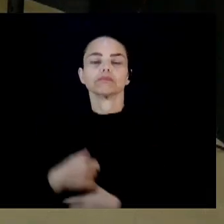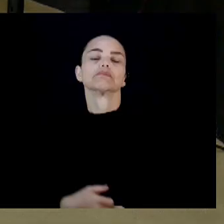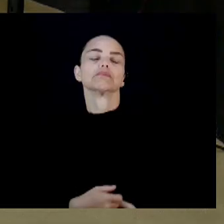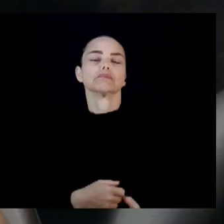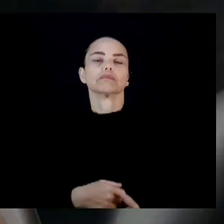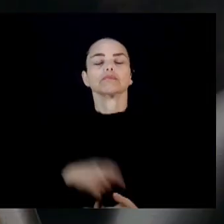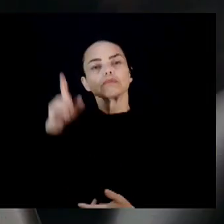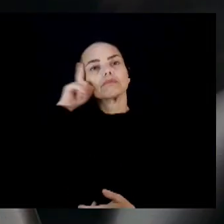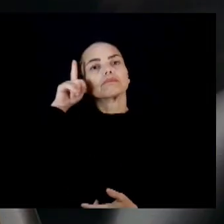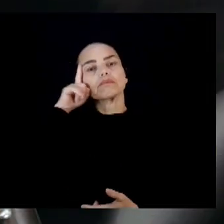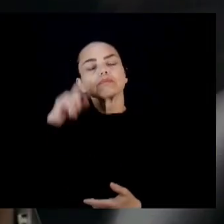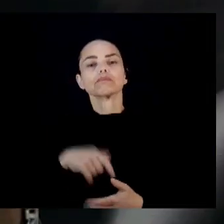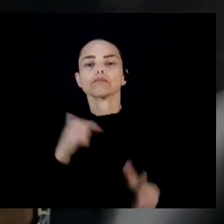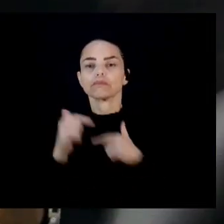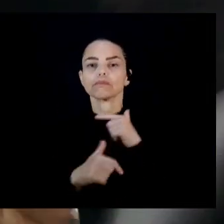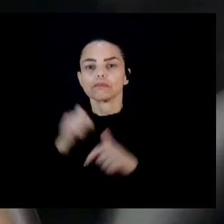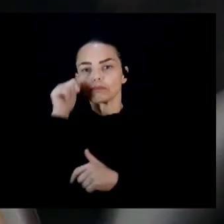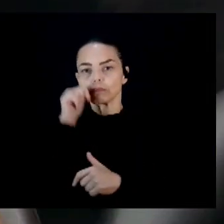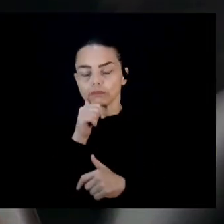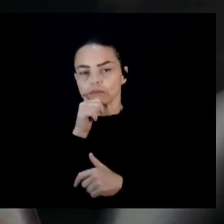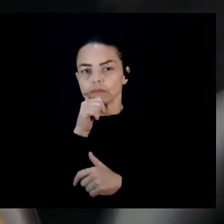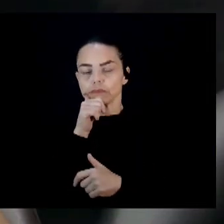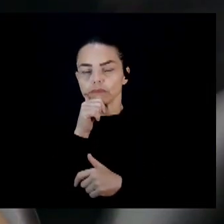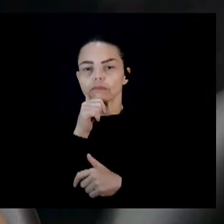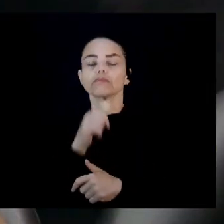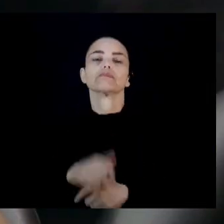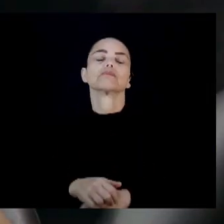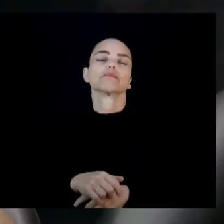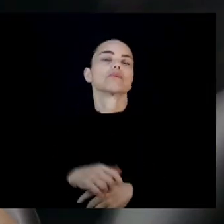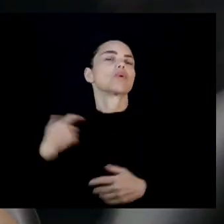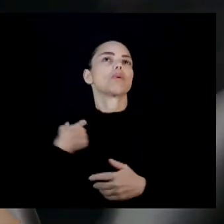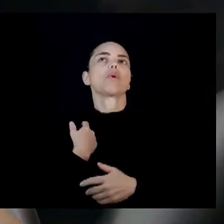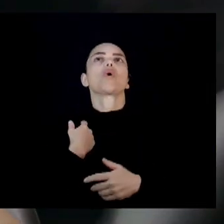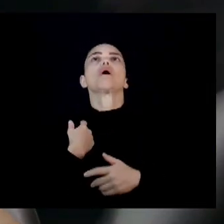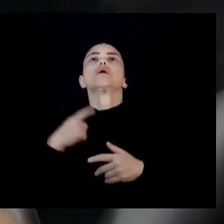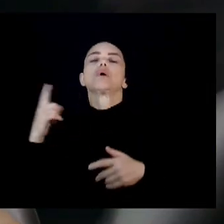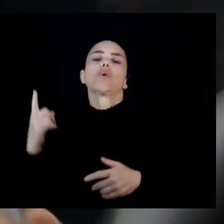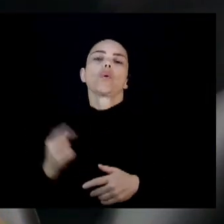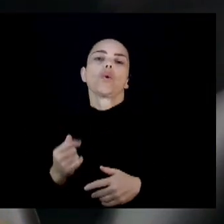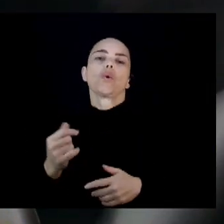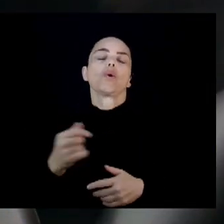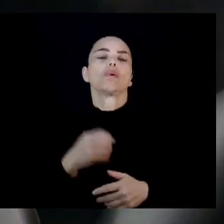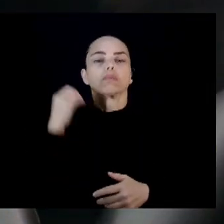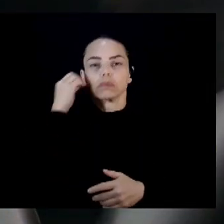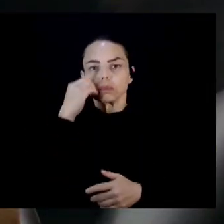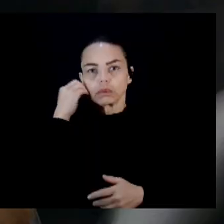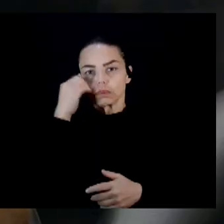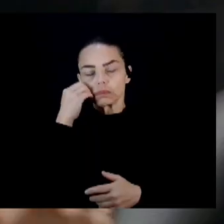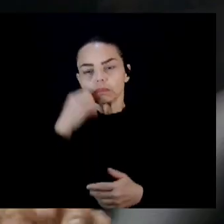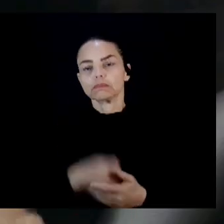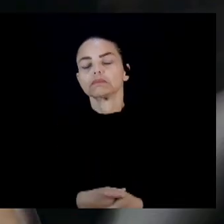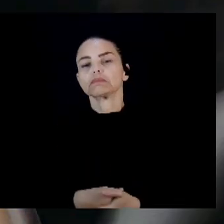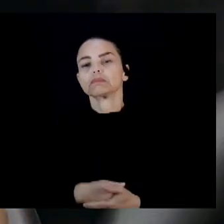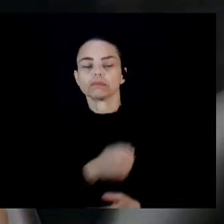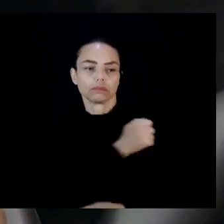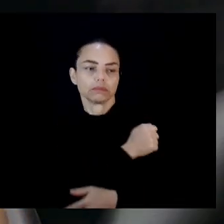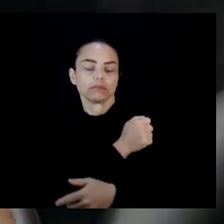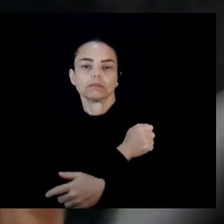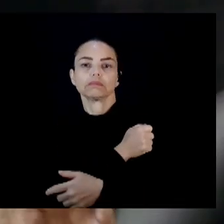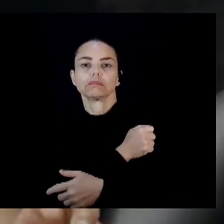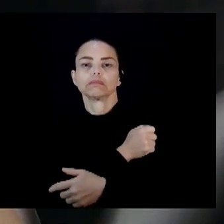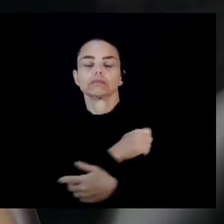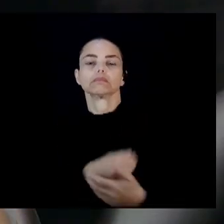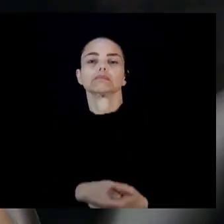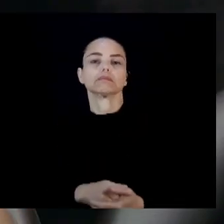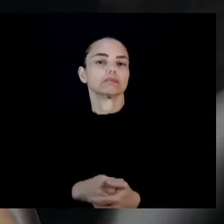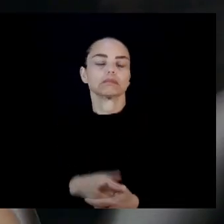falo que trabalhar com mulheres é um universo infinito, né? Eu tenho essa experiência, eu vejo que eu tenho alunas que são extremamente low profile, não